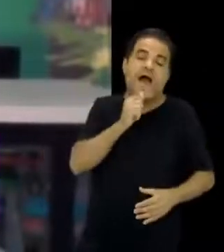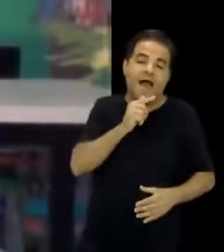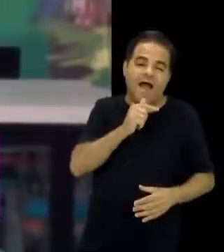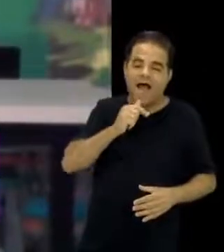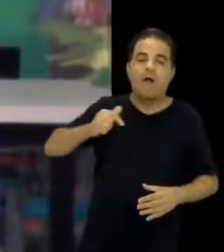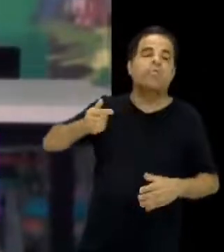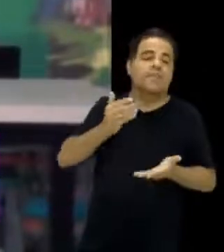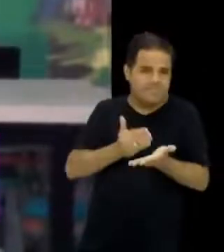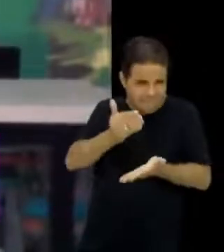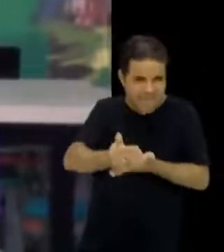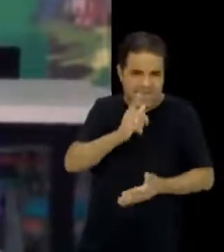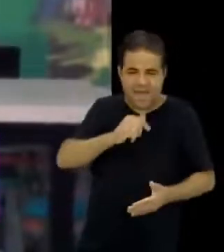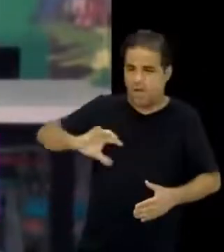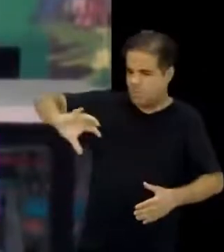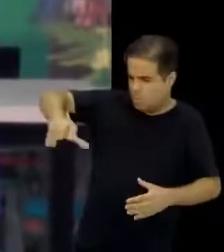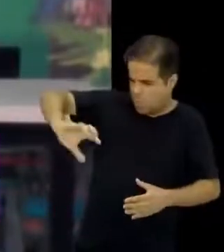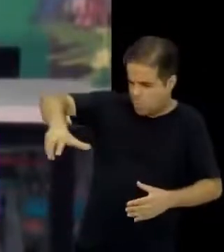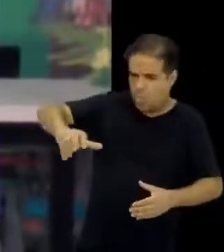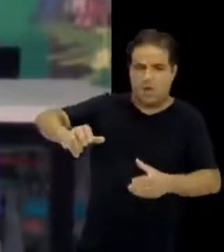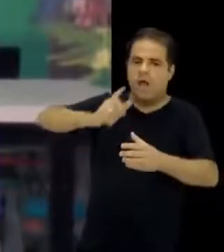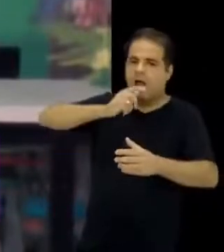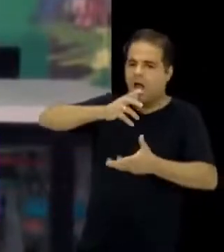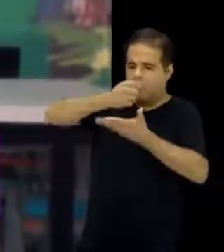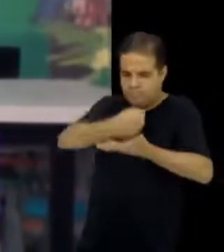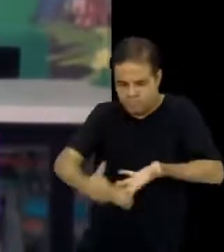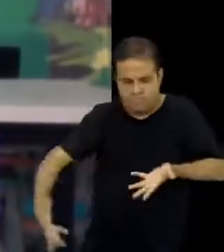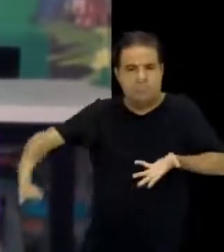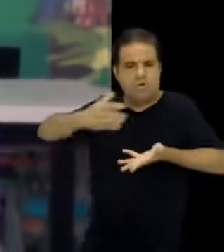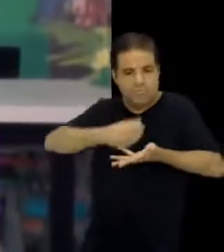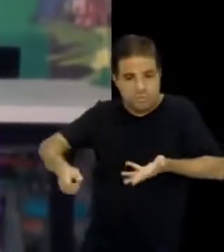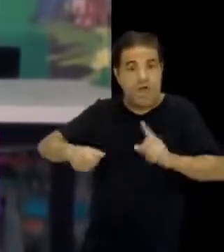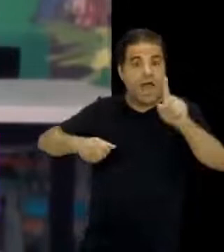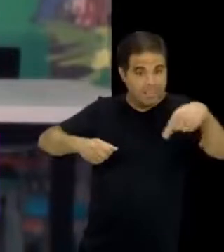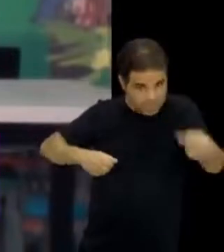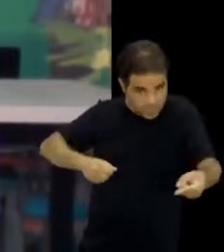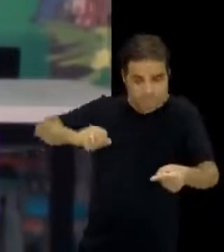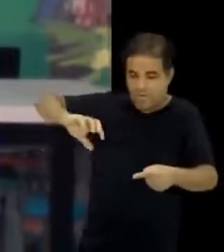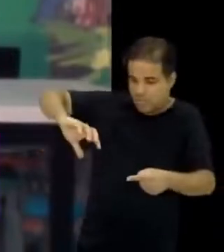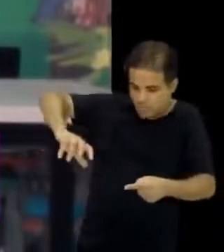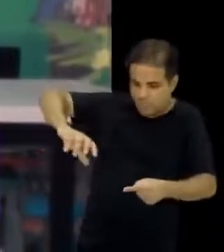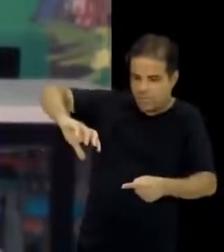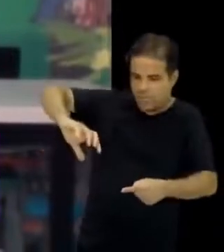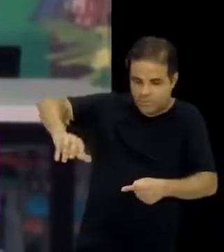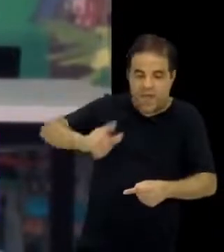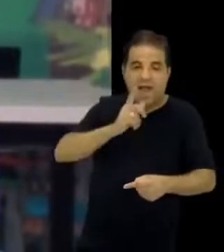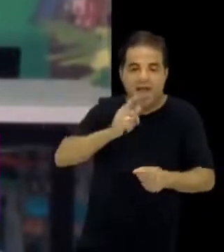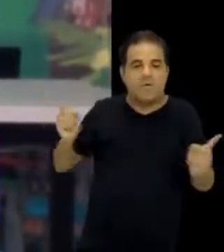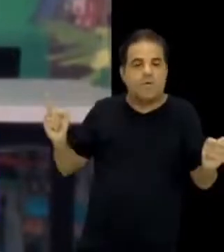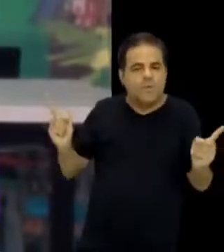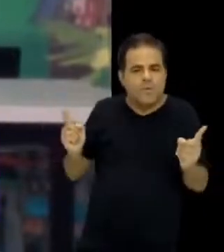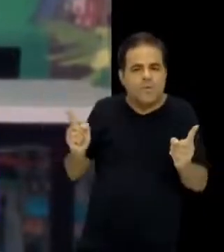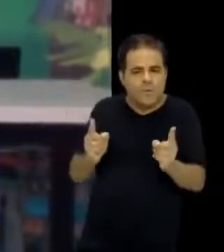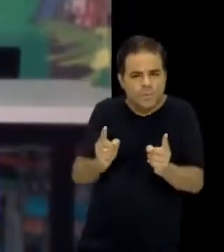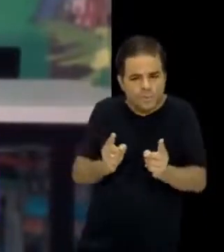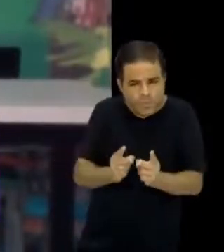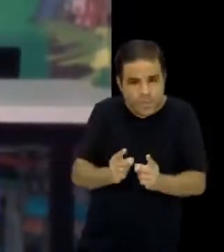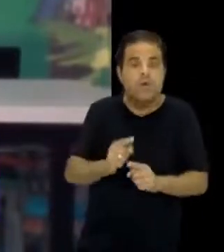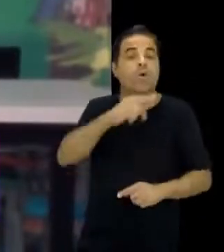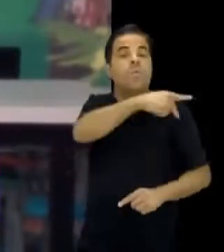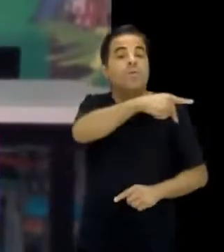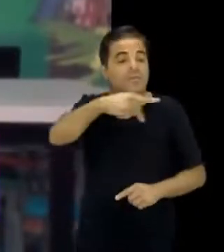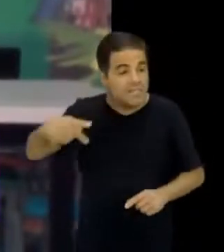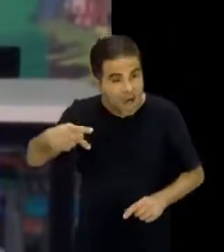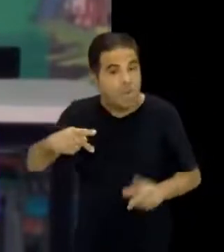gente abre a torneira e ela libera muita água. Se a gente vai fechando a torneira, ela vai ajustando. O potenciômetro ele faz mais ou menos isso no